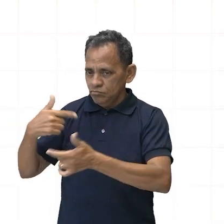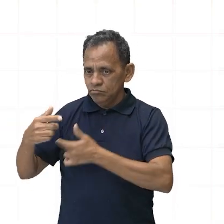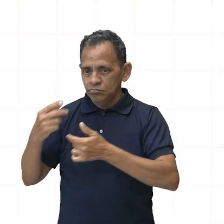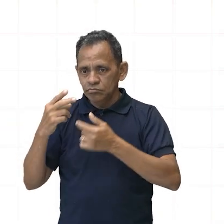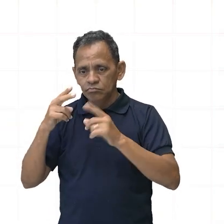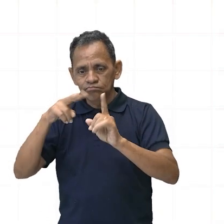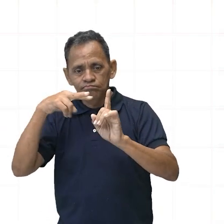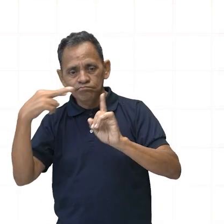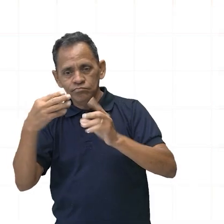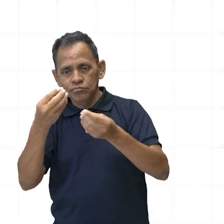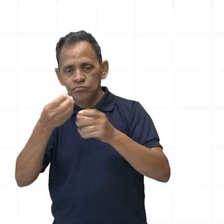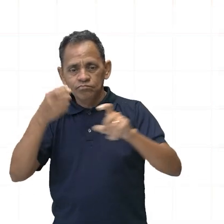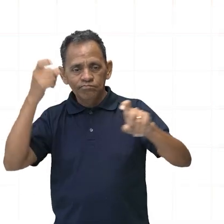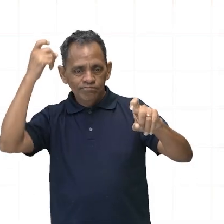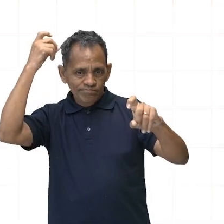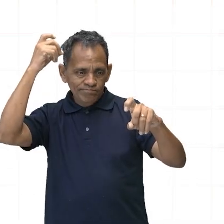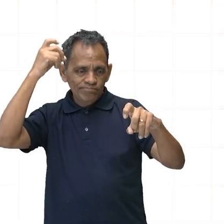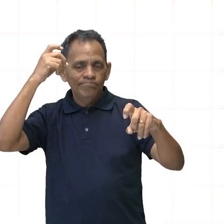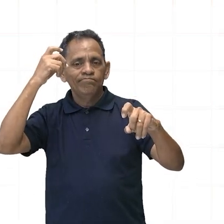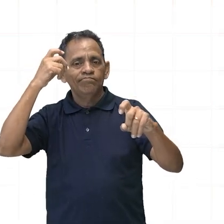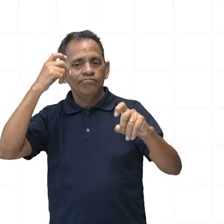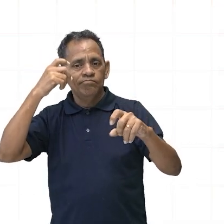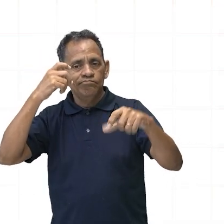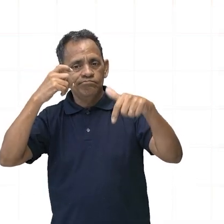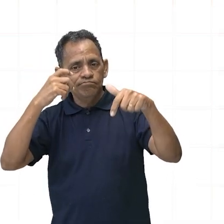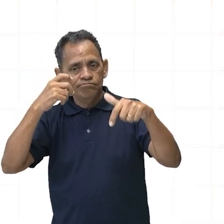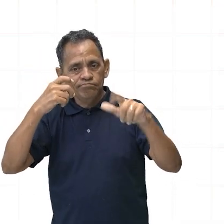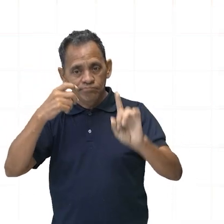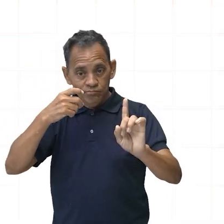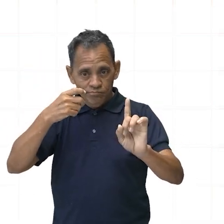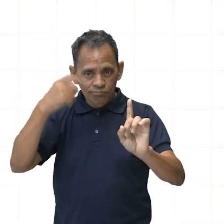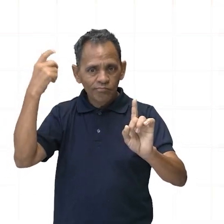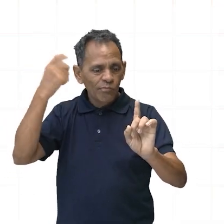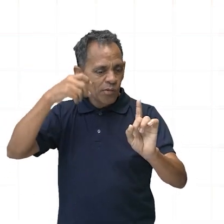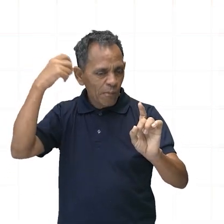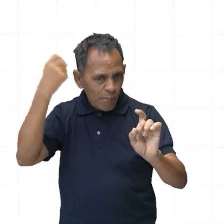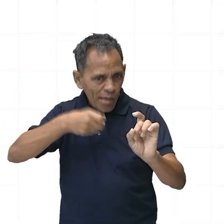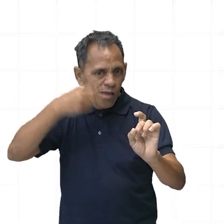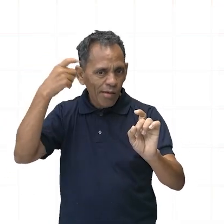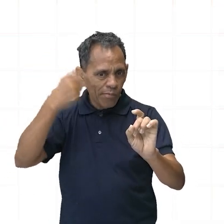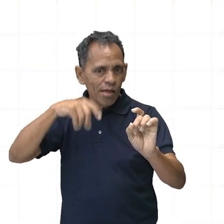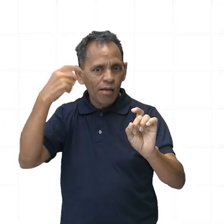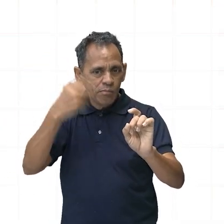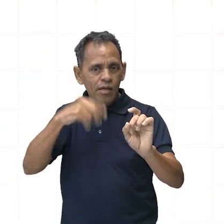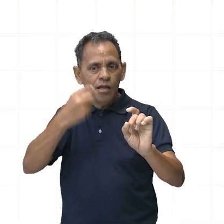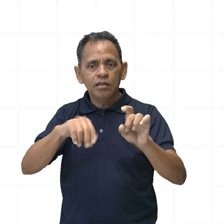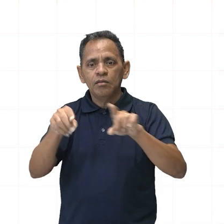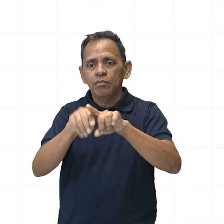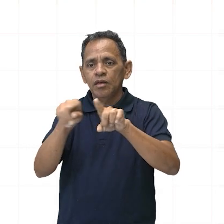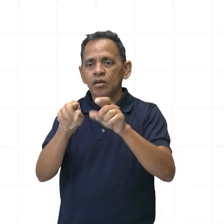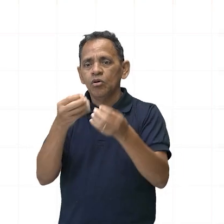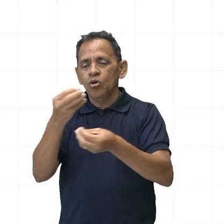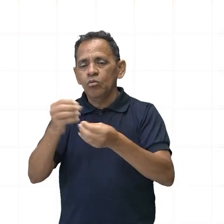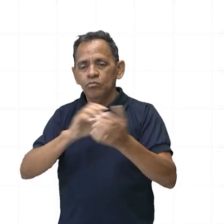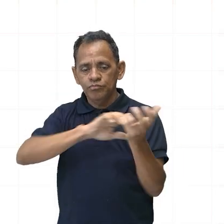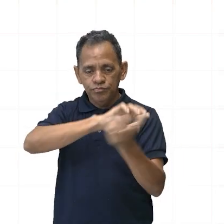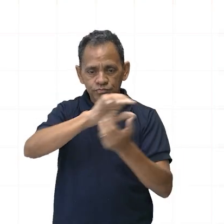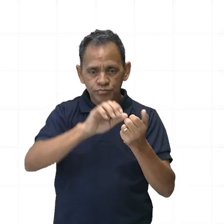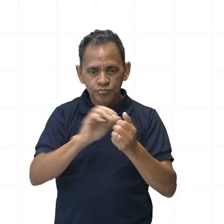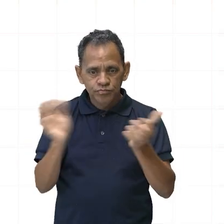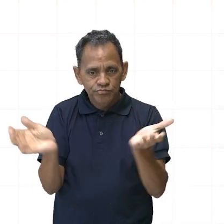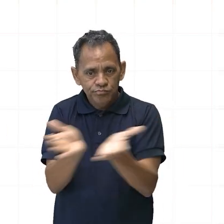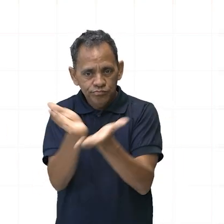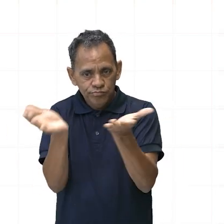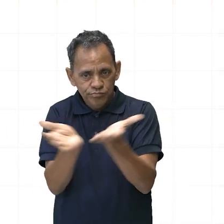de penitência, né? Porém, com com o advento do Renascimento e da Reforma